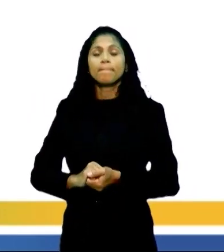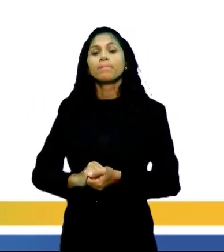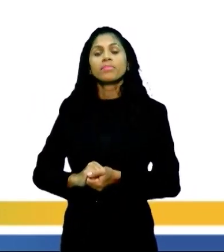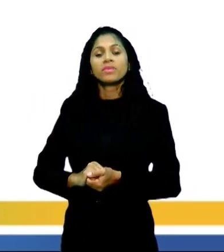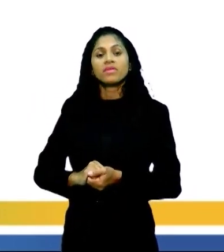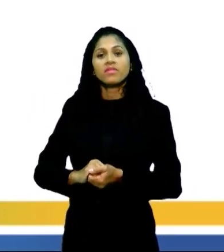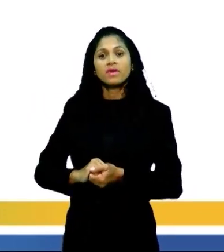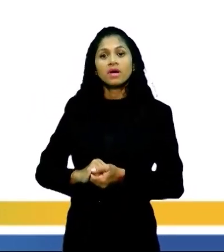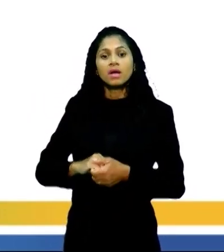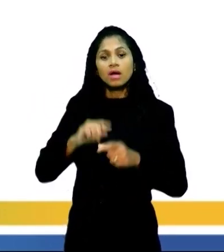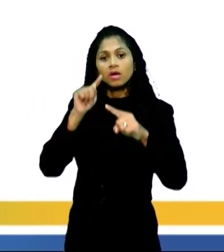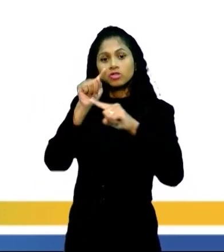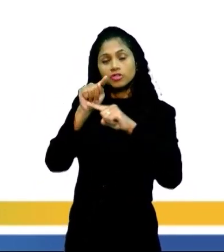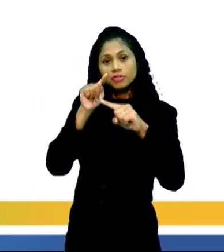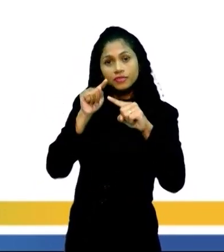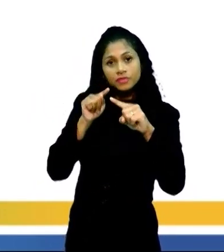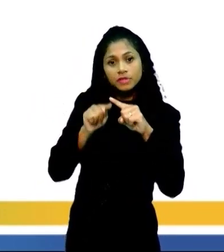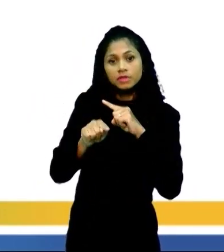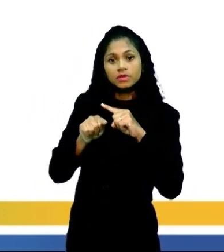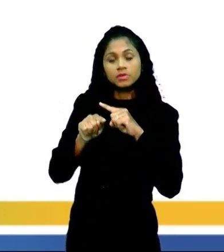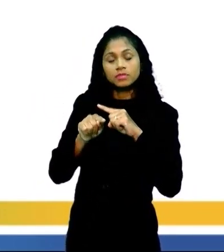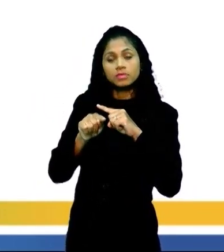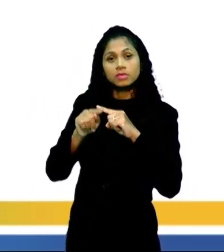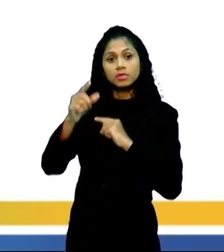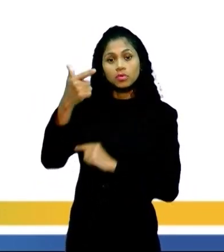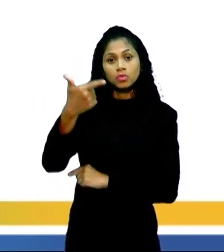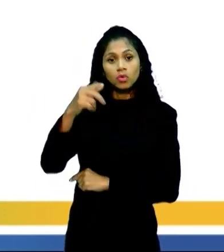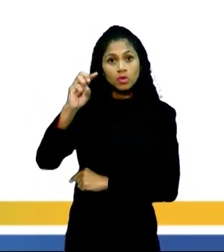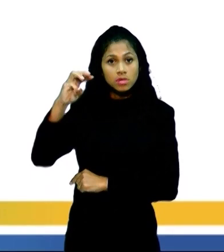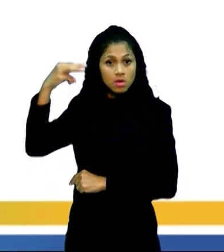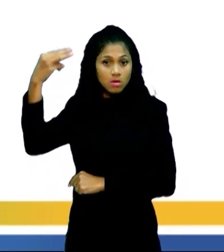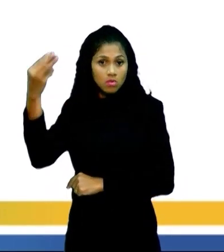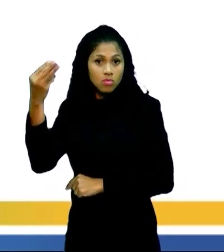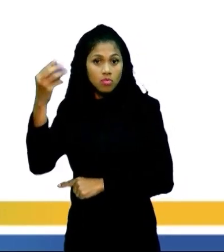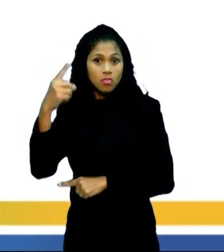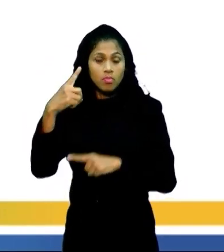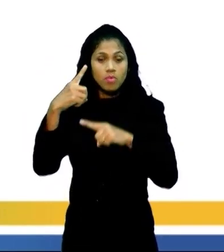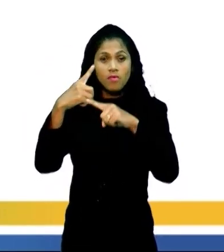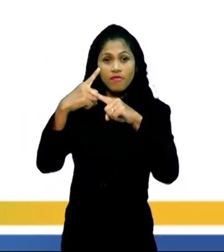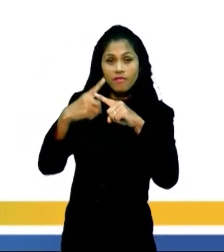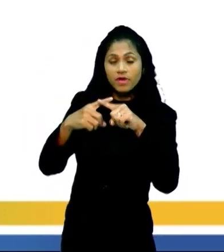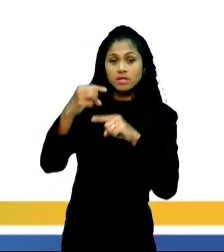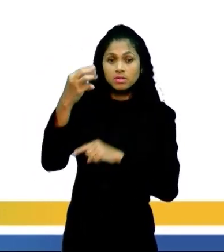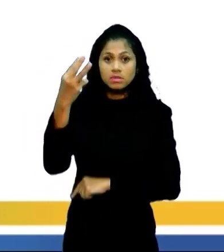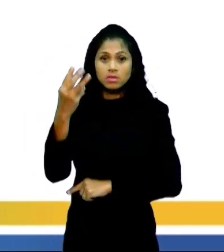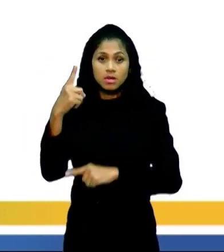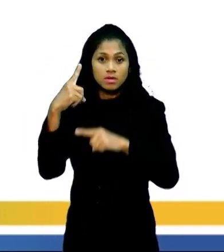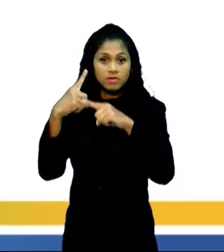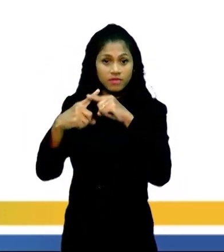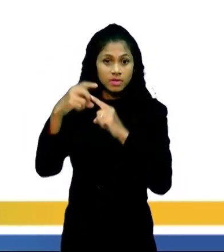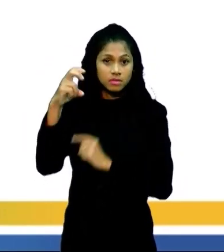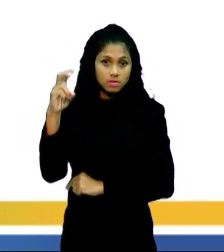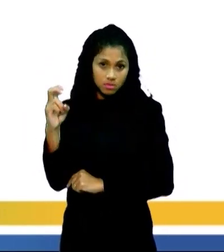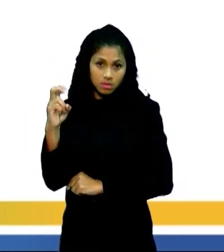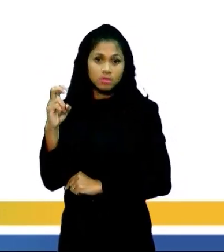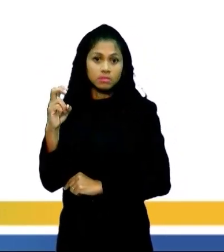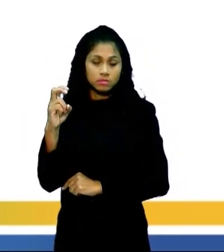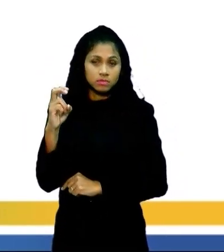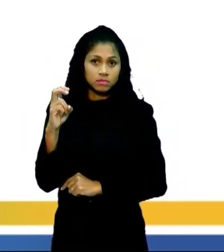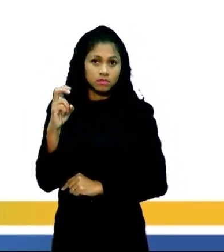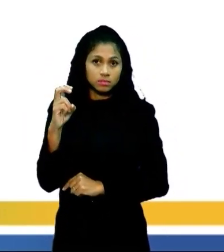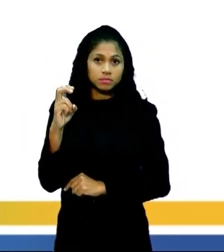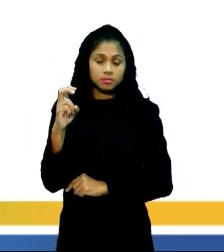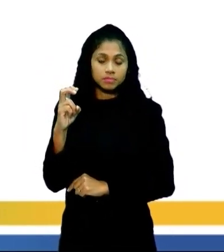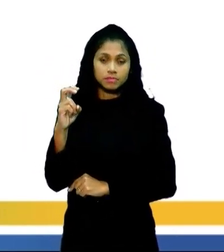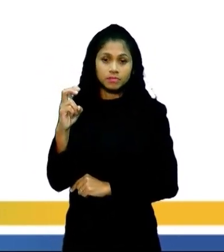primos. Então, ele vai ficar 2 ao cubo vezes 3 vezes 5. Então, esse aí é o que a gente fez